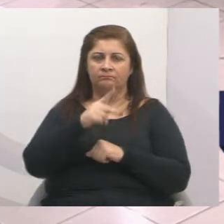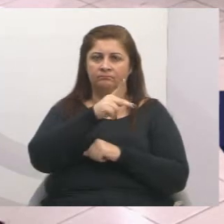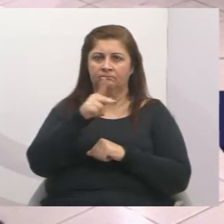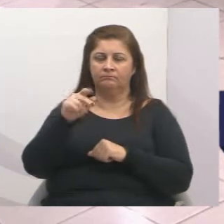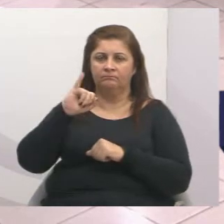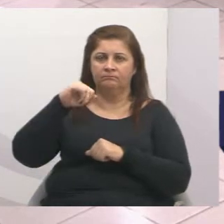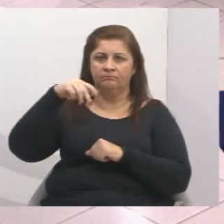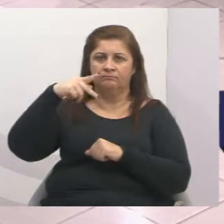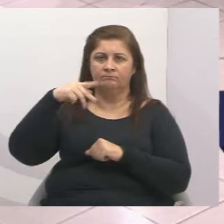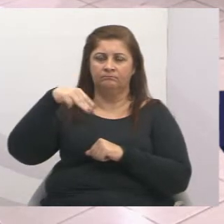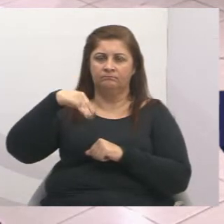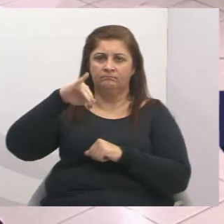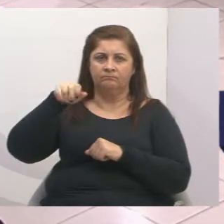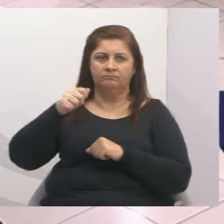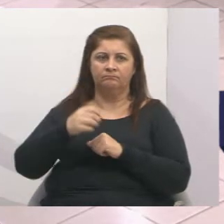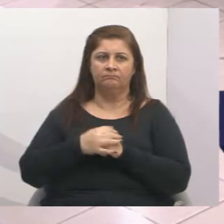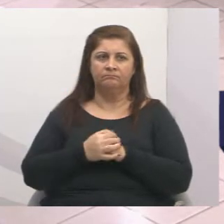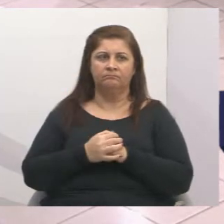Patrícia Juliana, que está aqui,